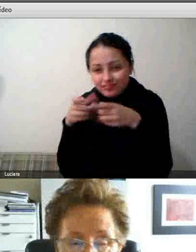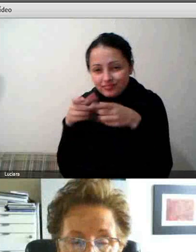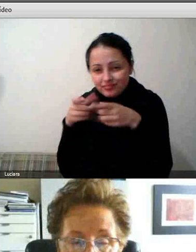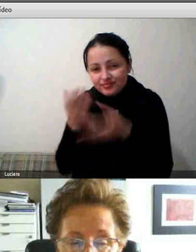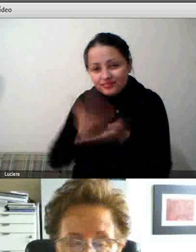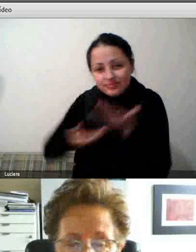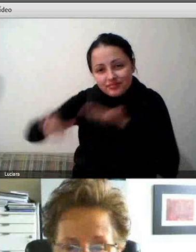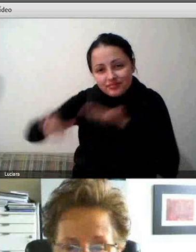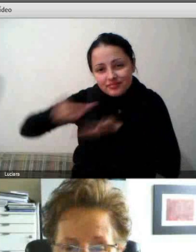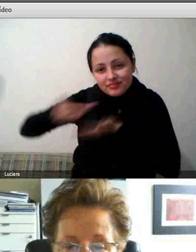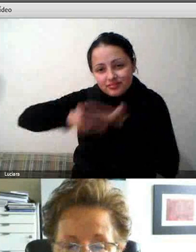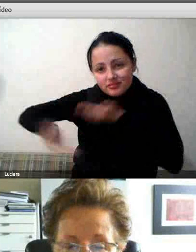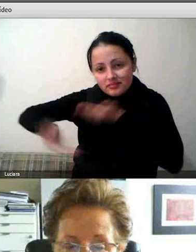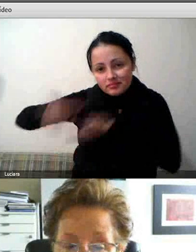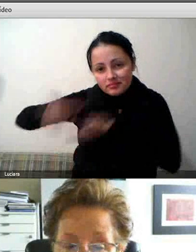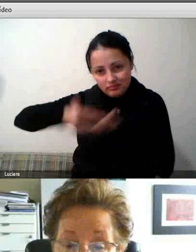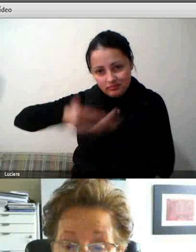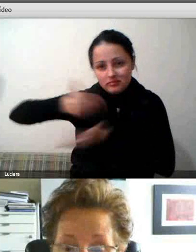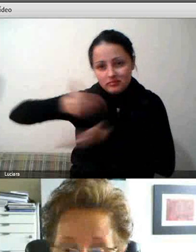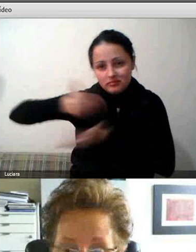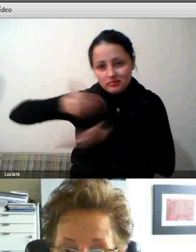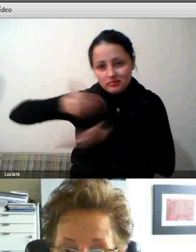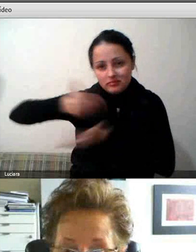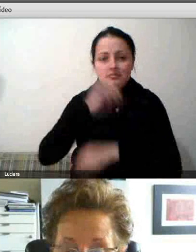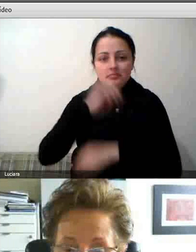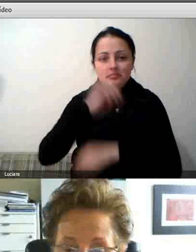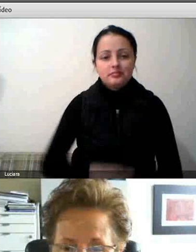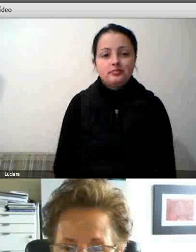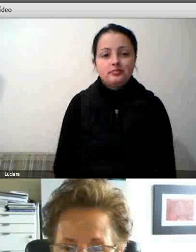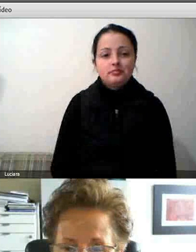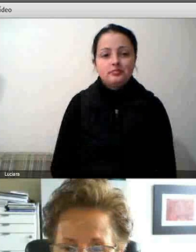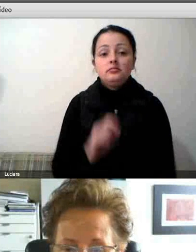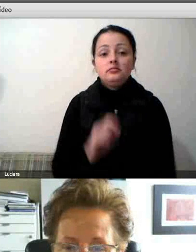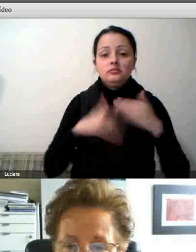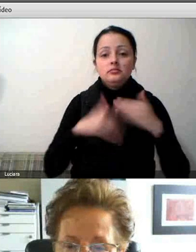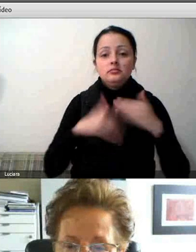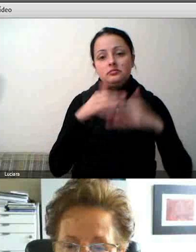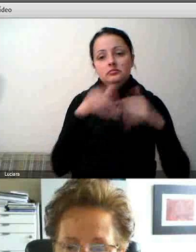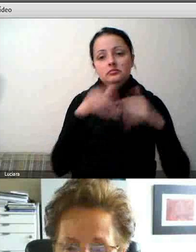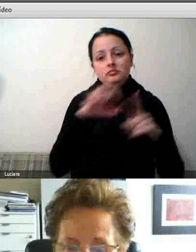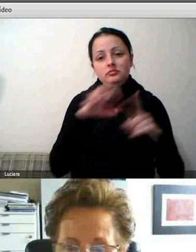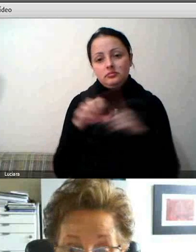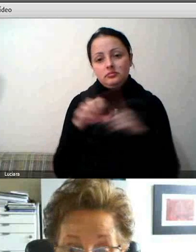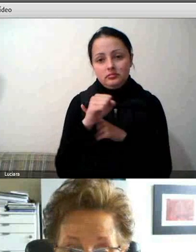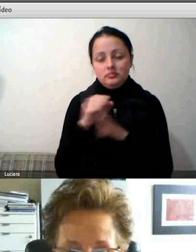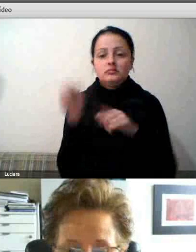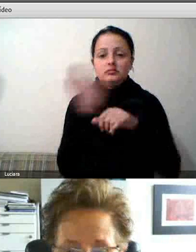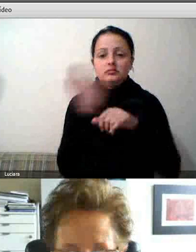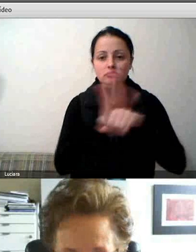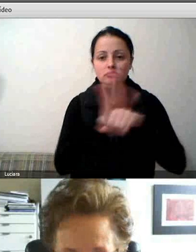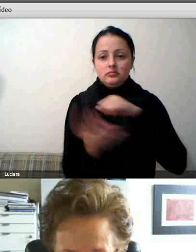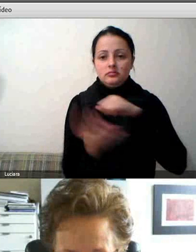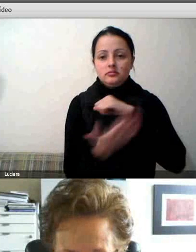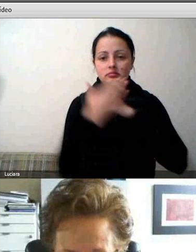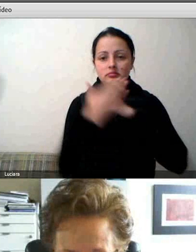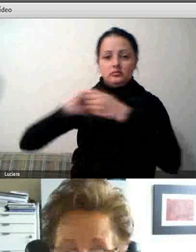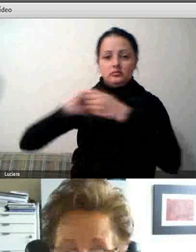Mas eles têm que atuar em grupos menores, de 8, 10, 12